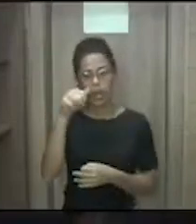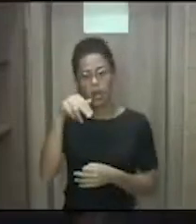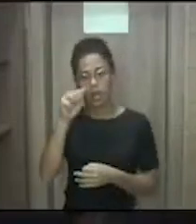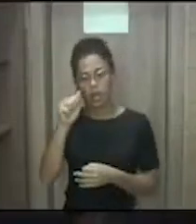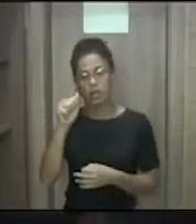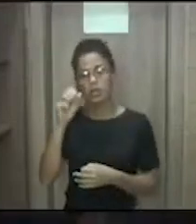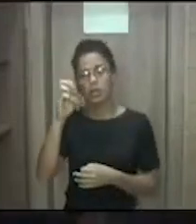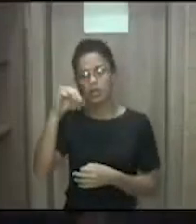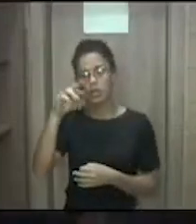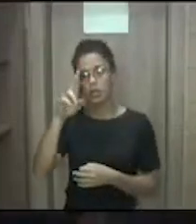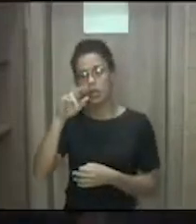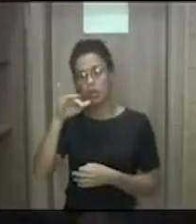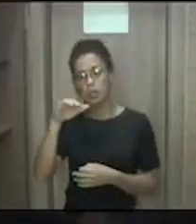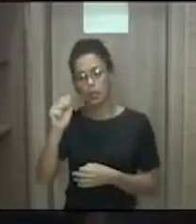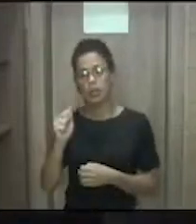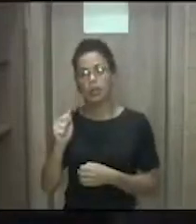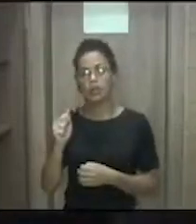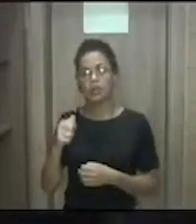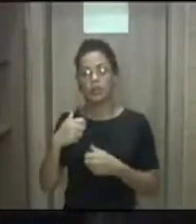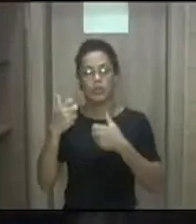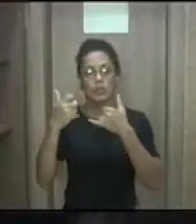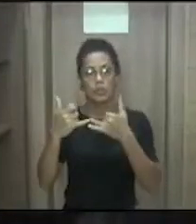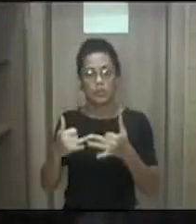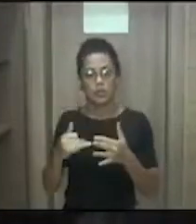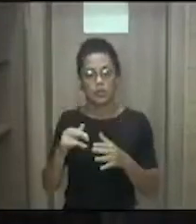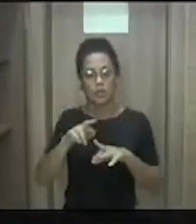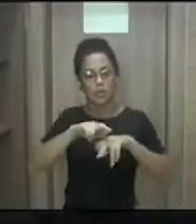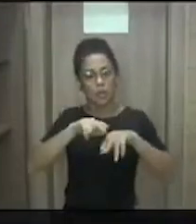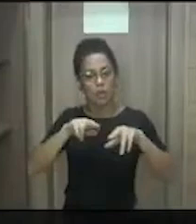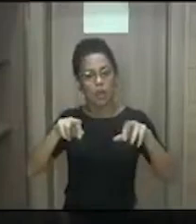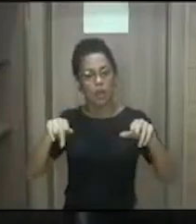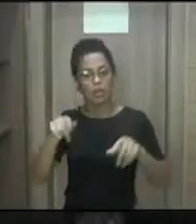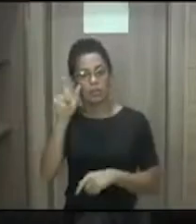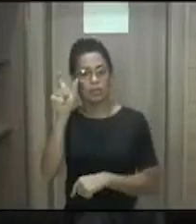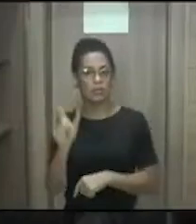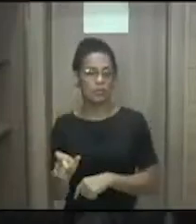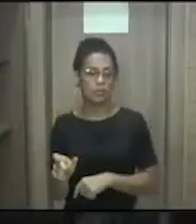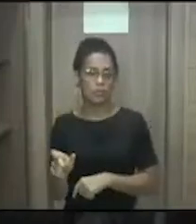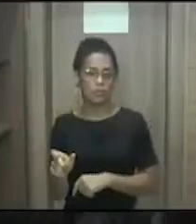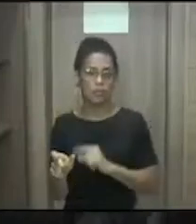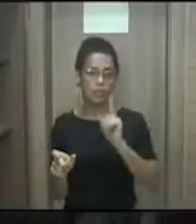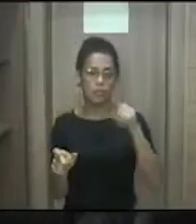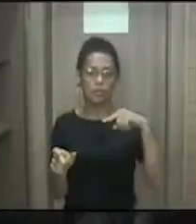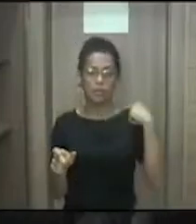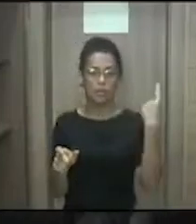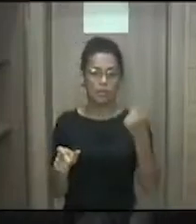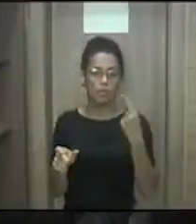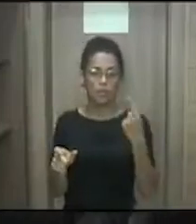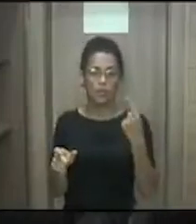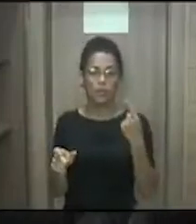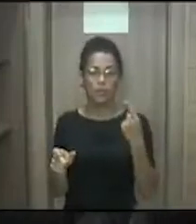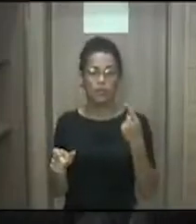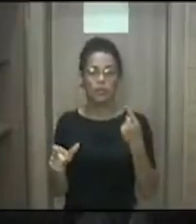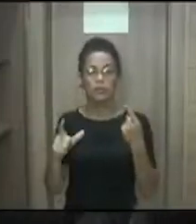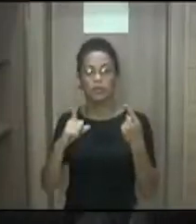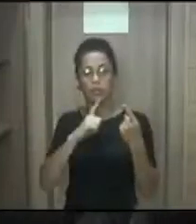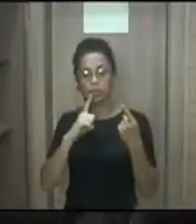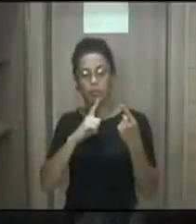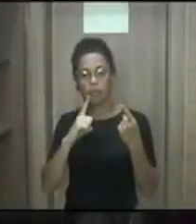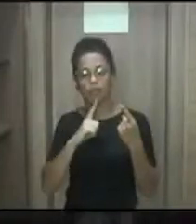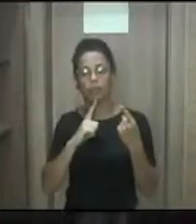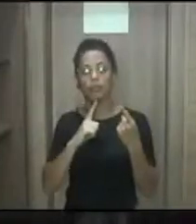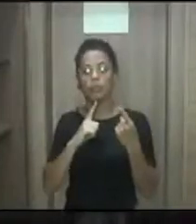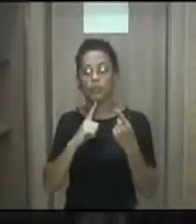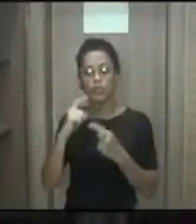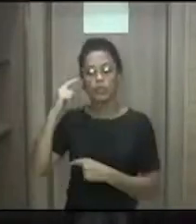fala também, a gente observou vários modelos dessa oferta, mas a nossa lógica de entender o modelo é pensar onde esse modelo